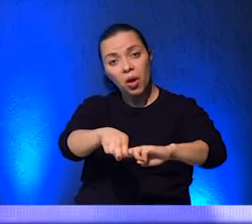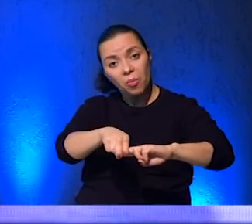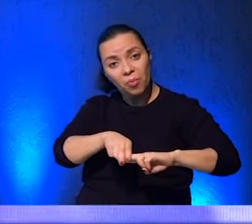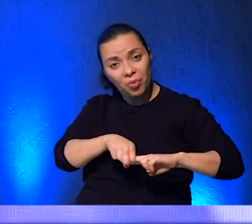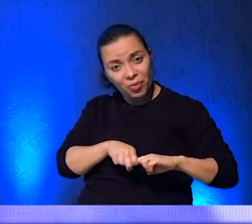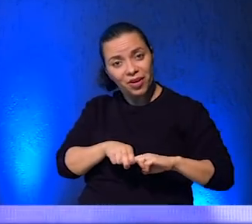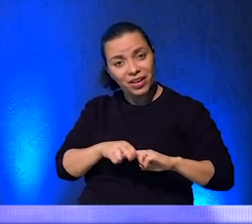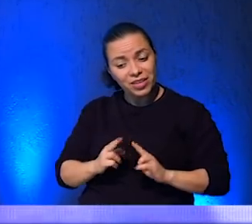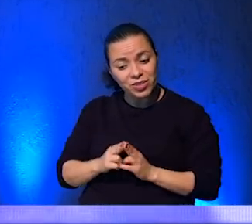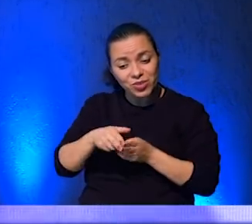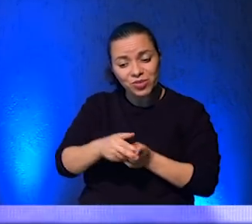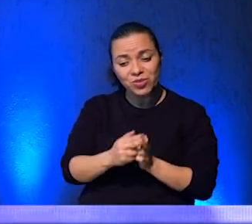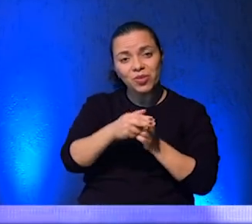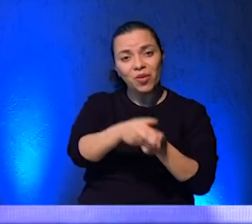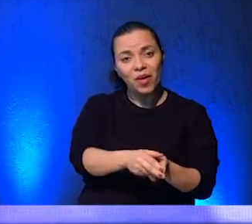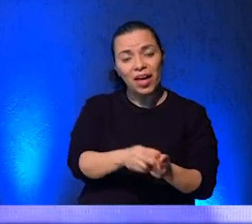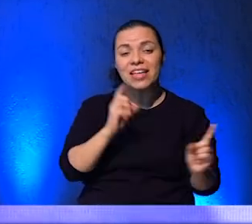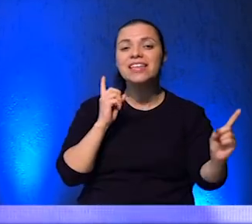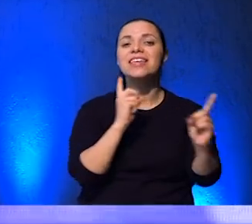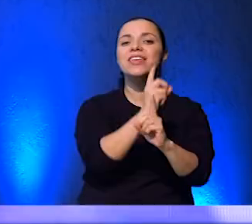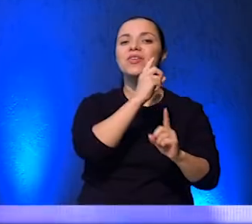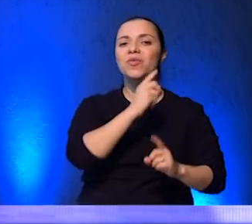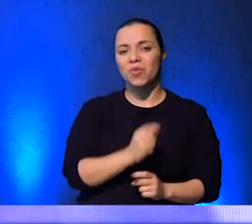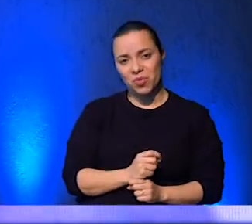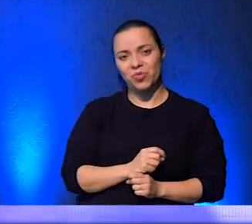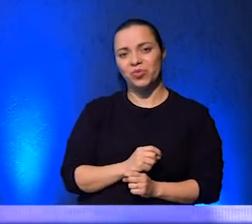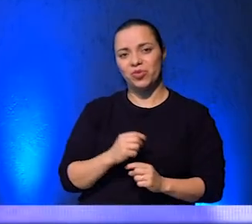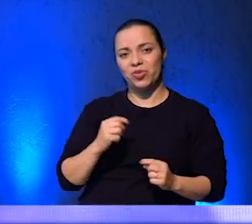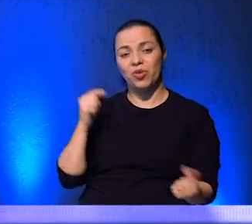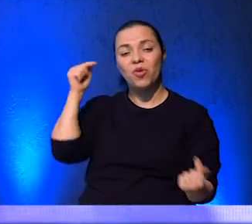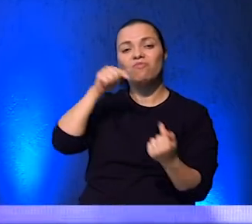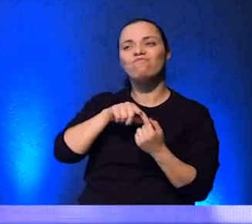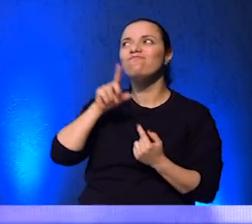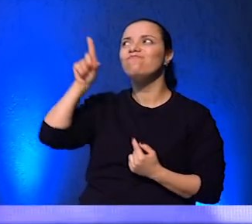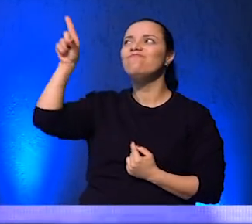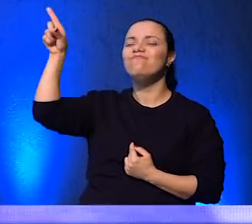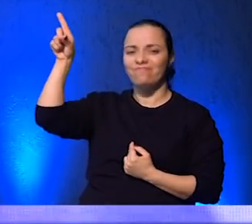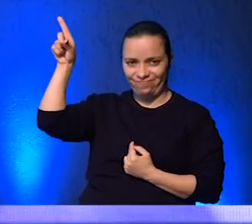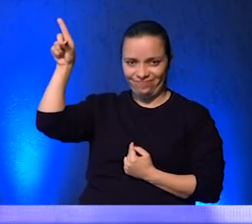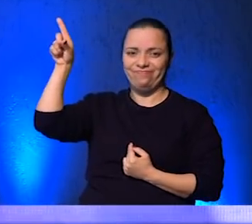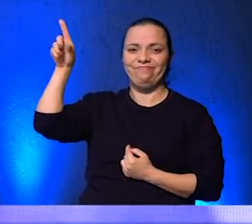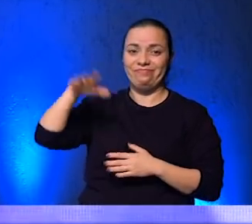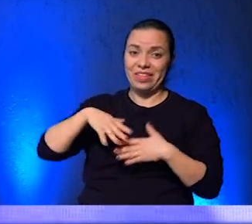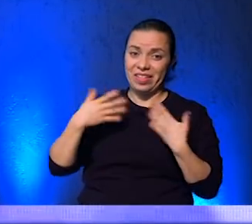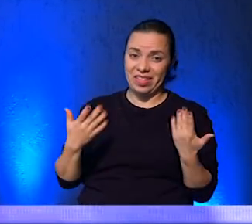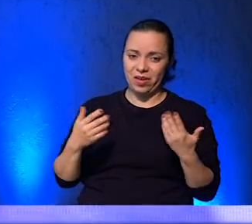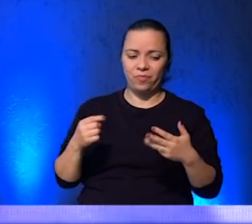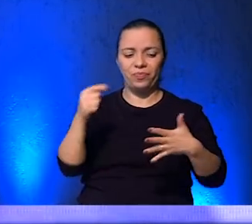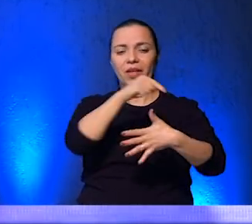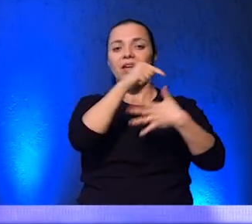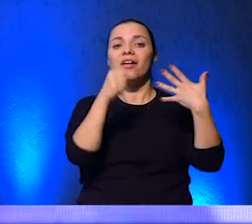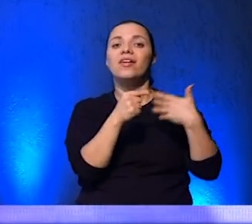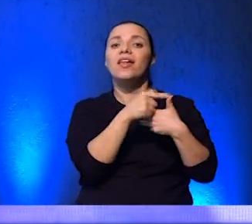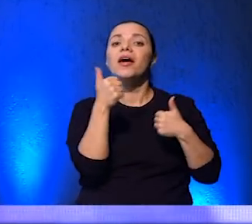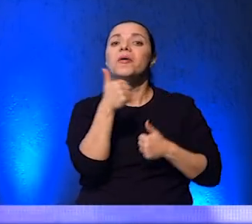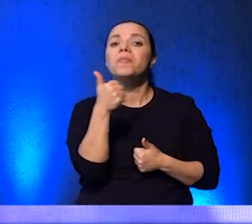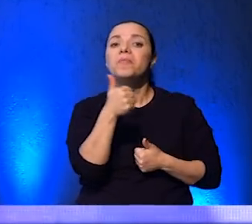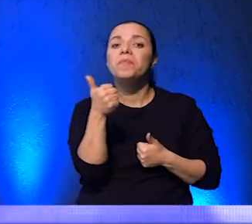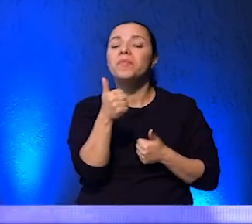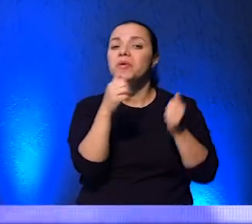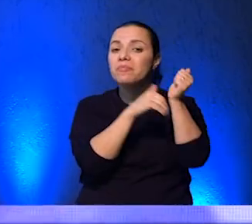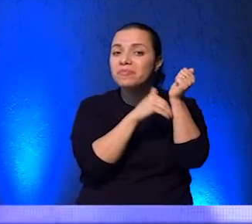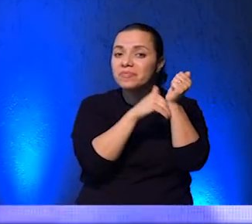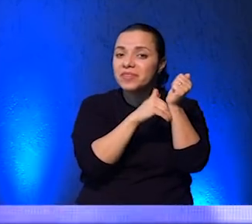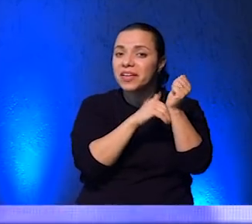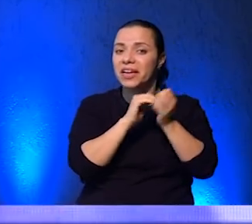aqui está a primeira chave talvez aqui a primeira limonada que nós temos não é pega o limão